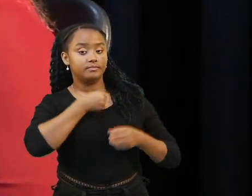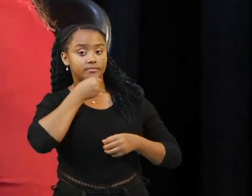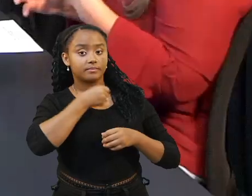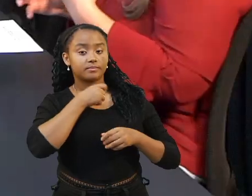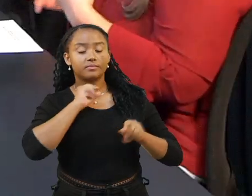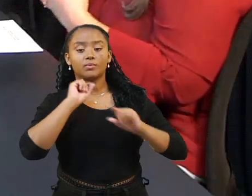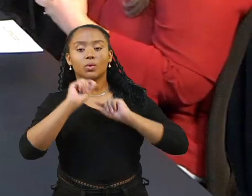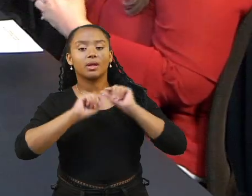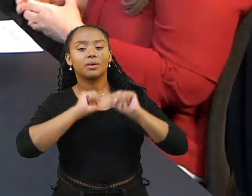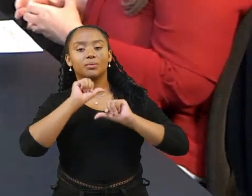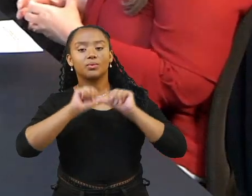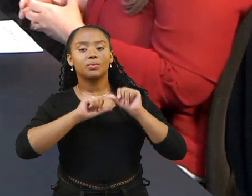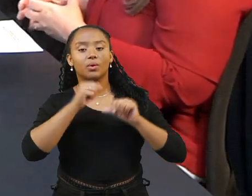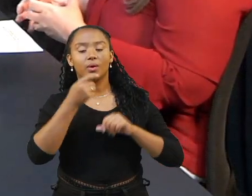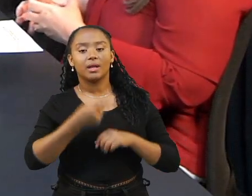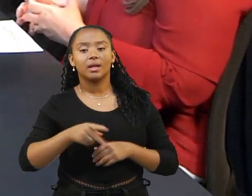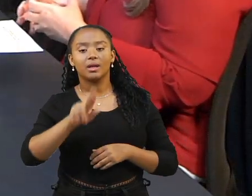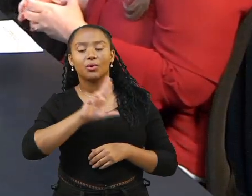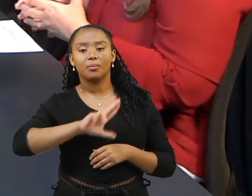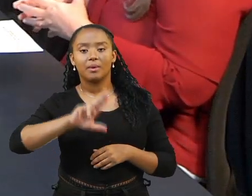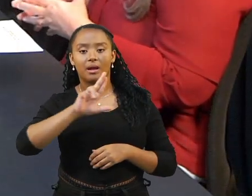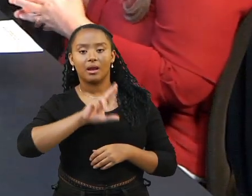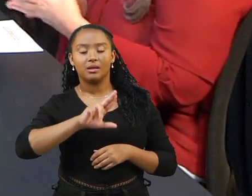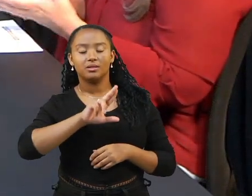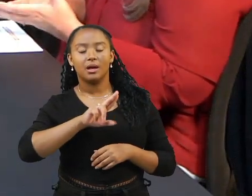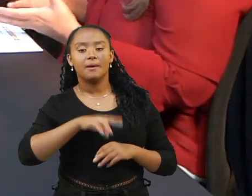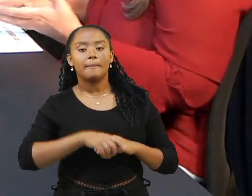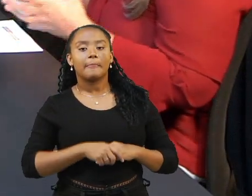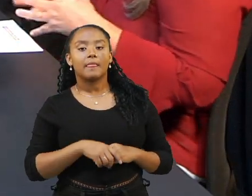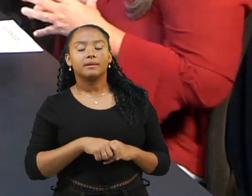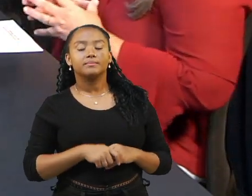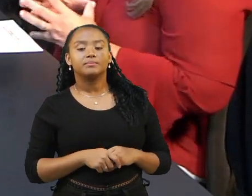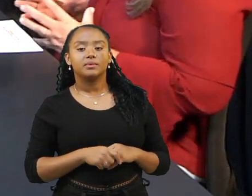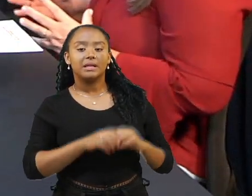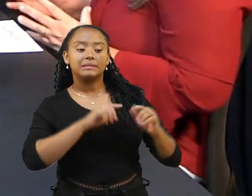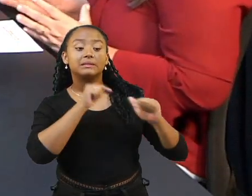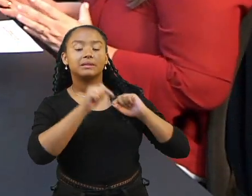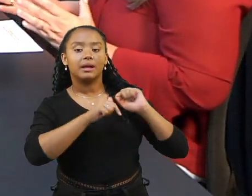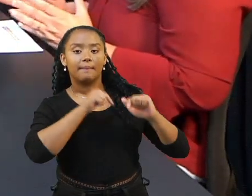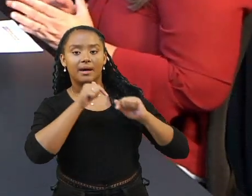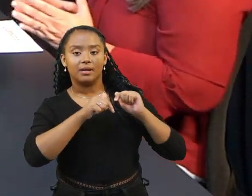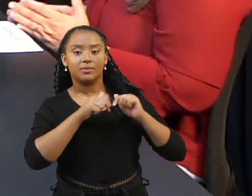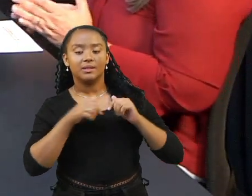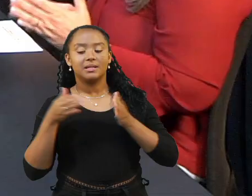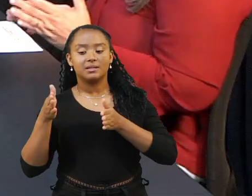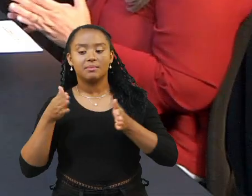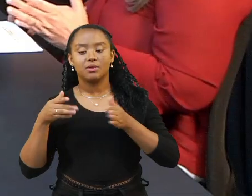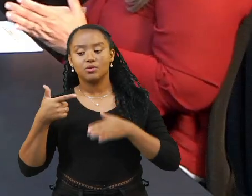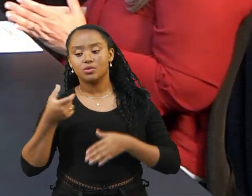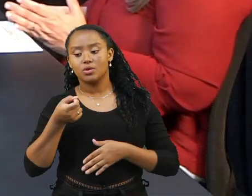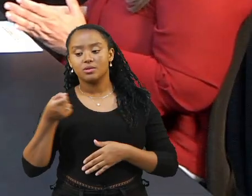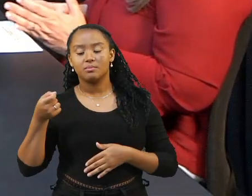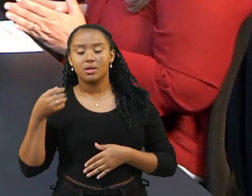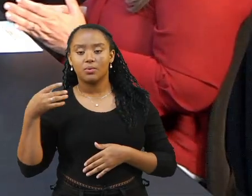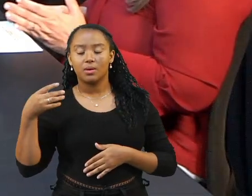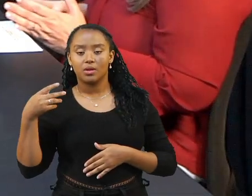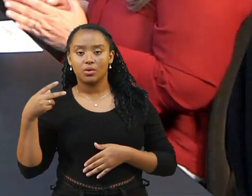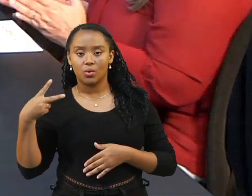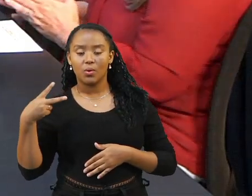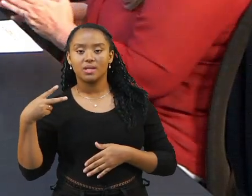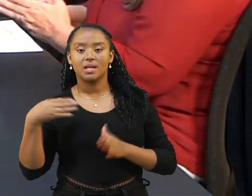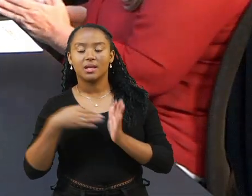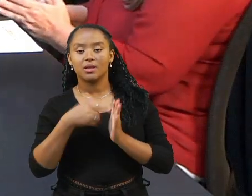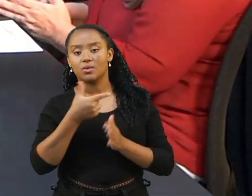que mudou na cidade a partir desse trabalho? O que a senhora verificou? Ou seja, desse período de